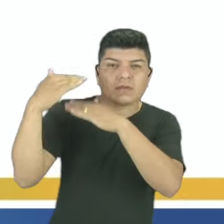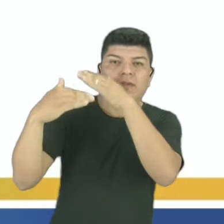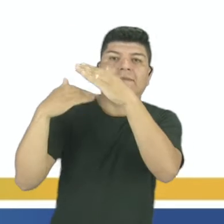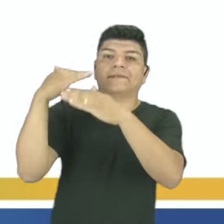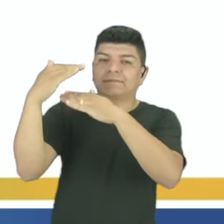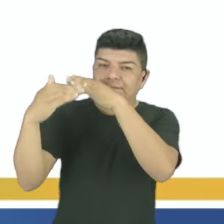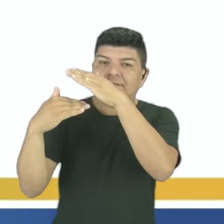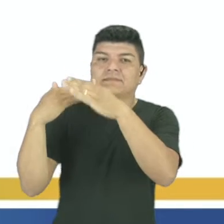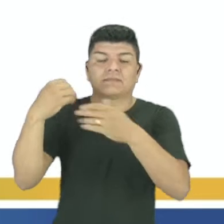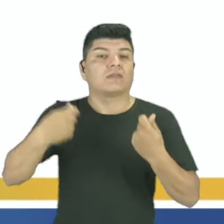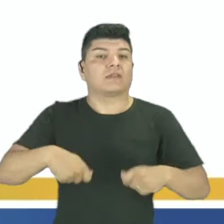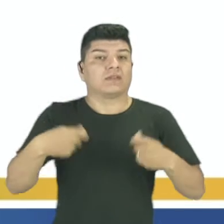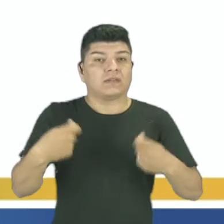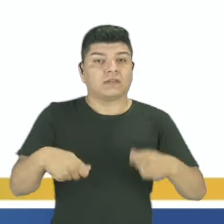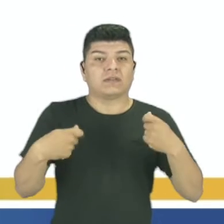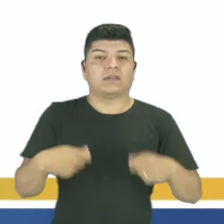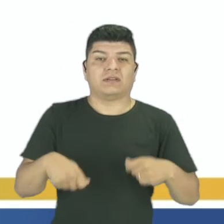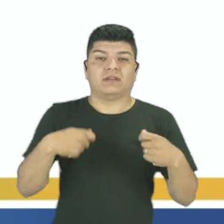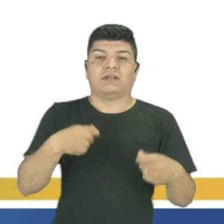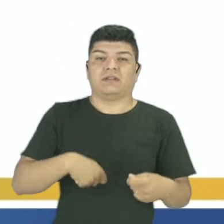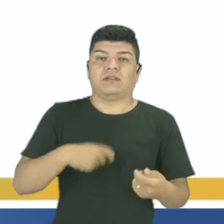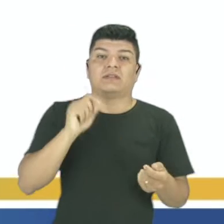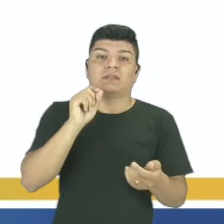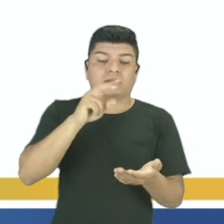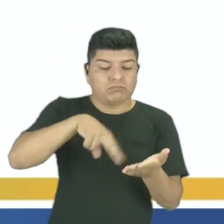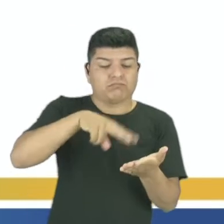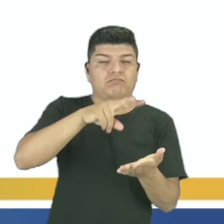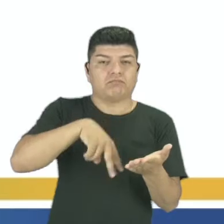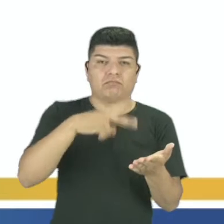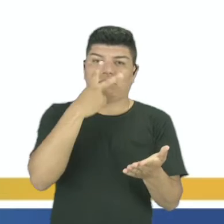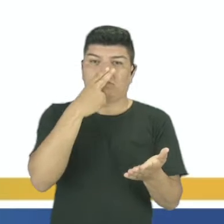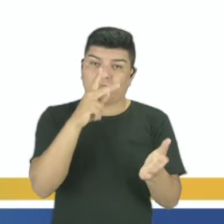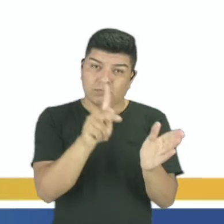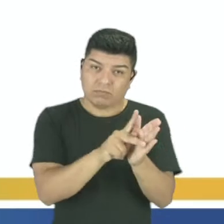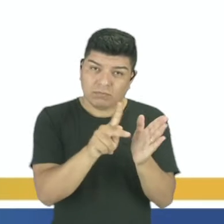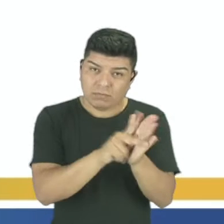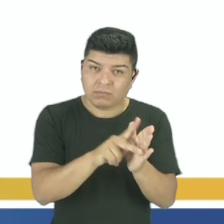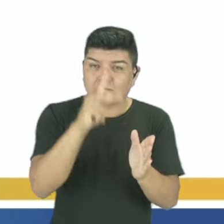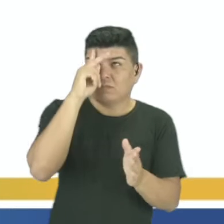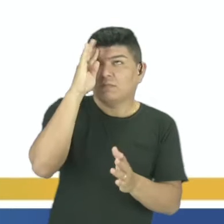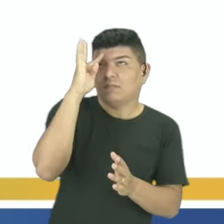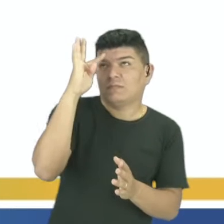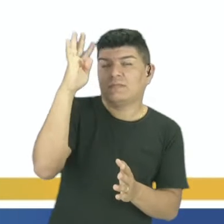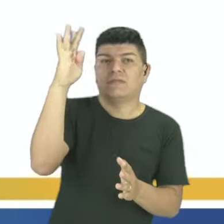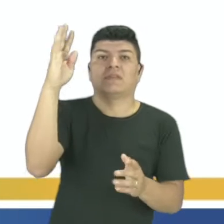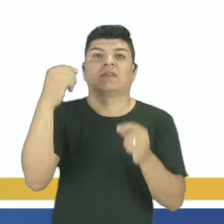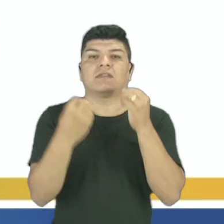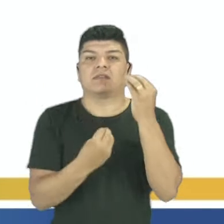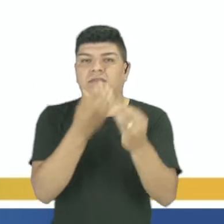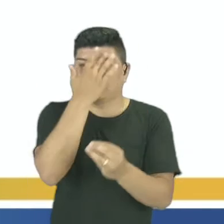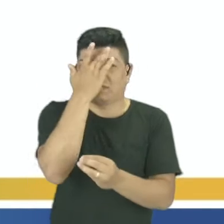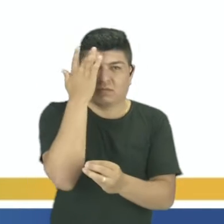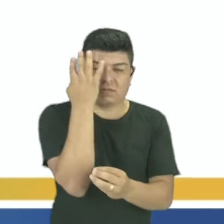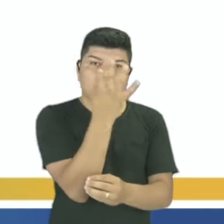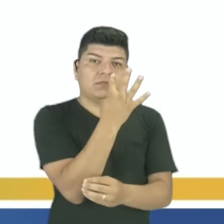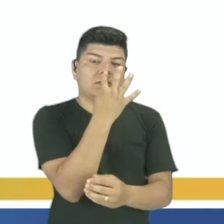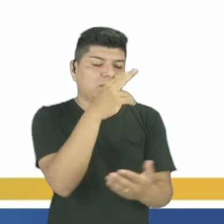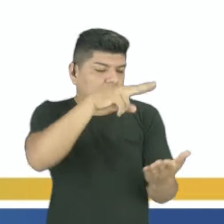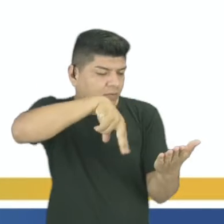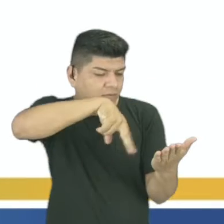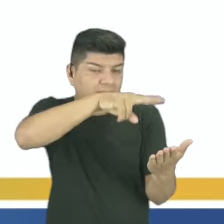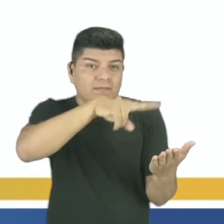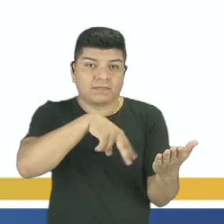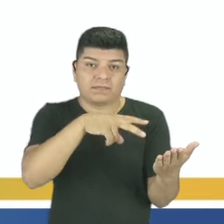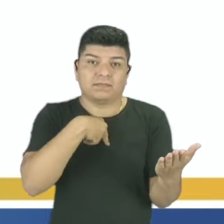desenvolvimento. Precisa estar além dele mesmo. Ele precisa se imaginar sendo um consumidor e ter um